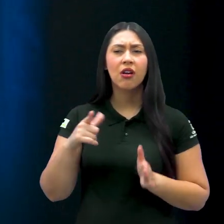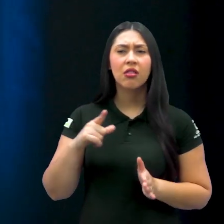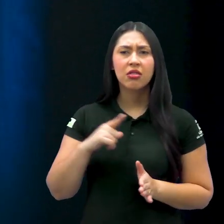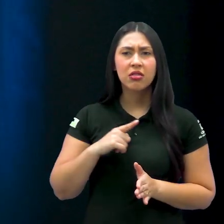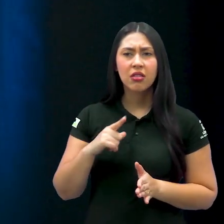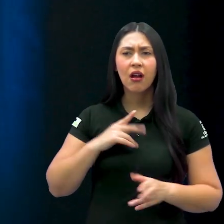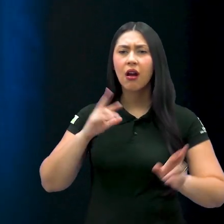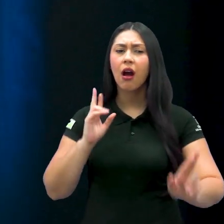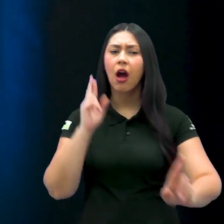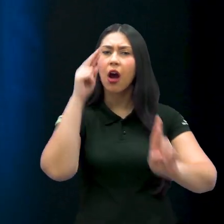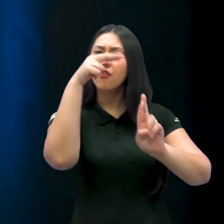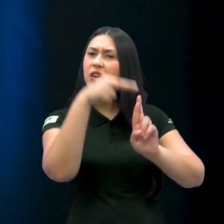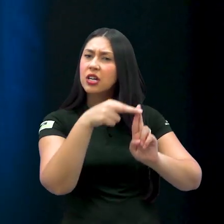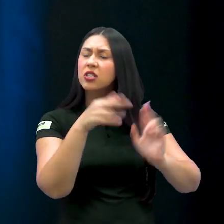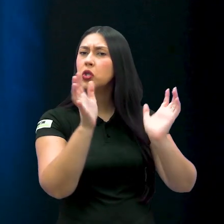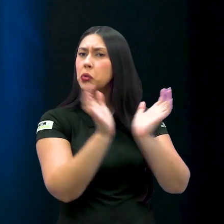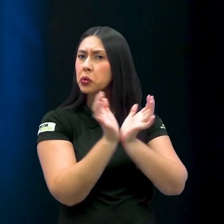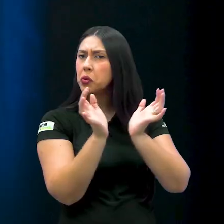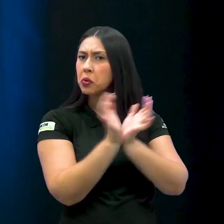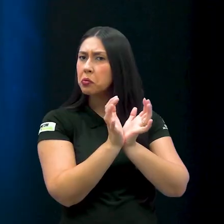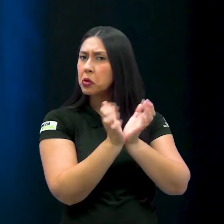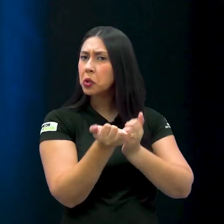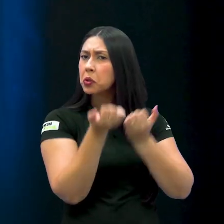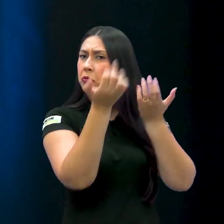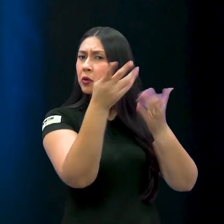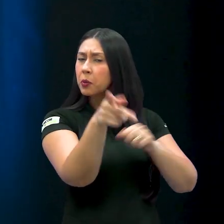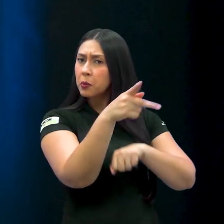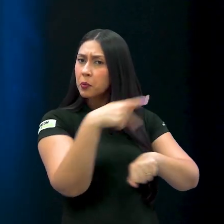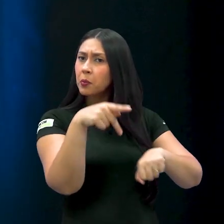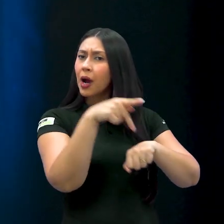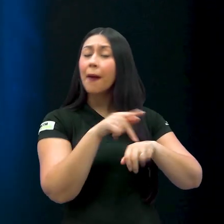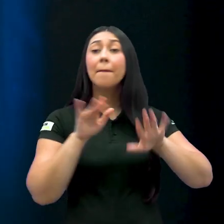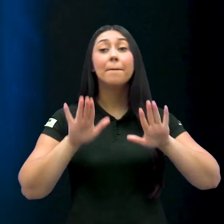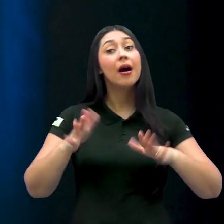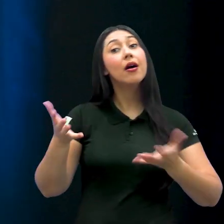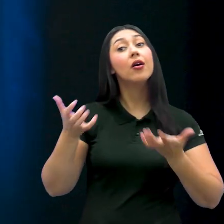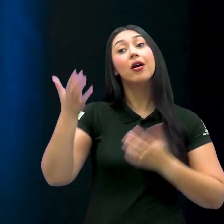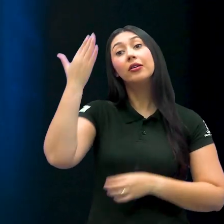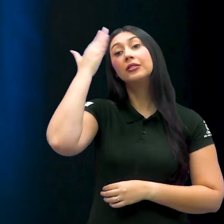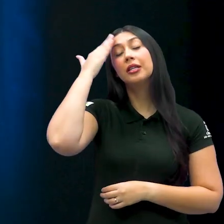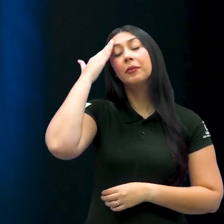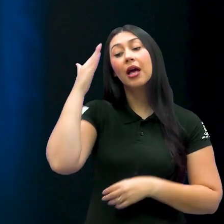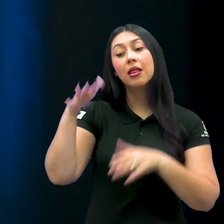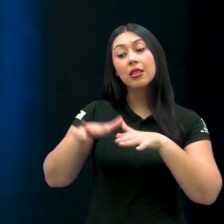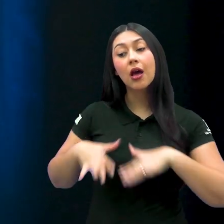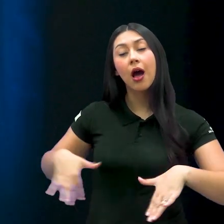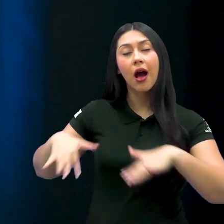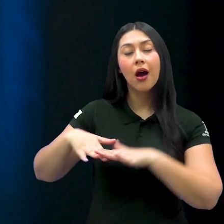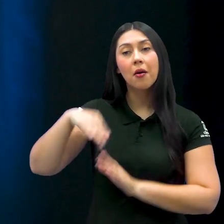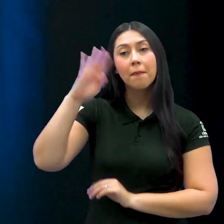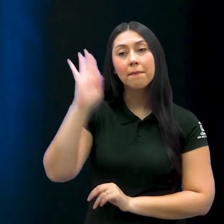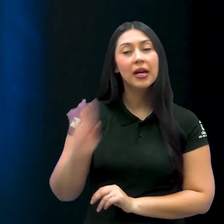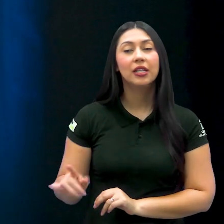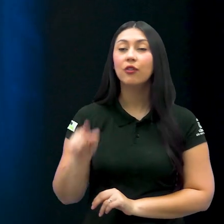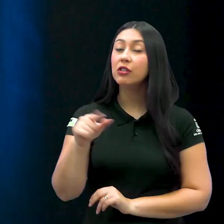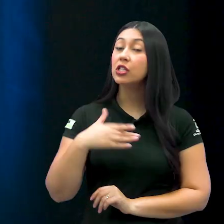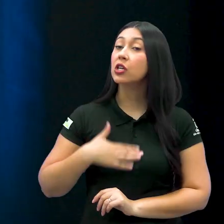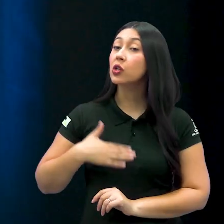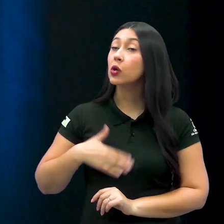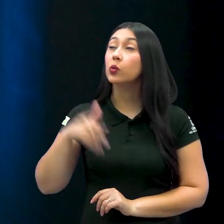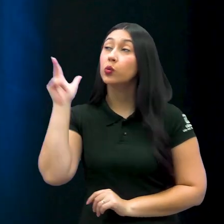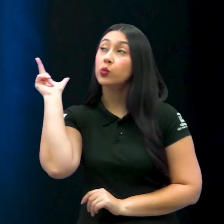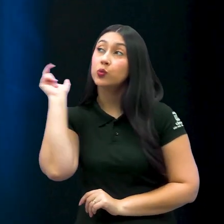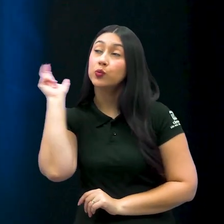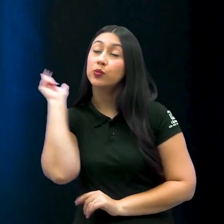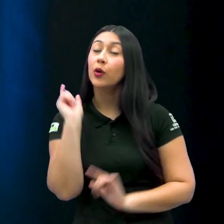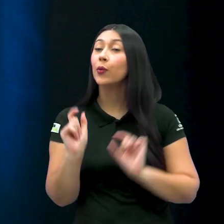de referências bandas gringas, que você já até citou algumas aqui, mas eu quero saber do cenário brasileiro. O que você costuma ouvir